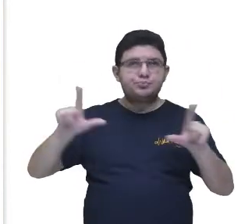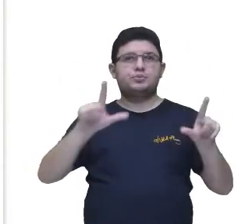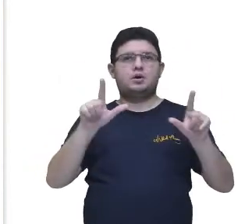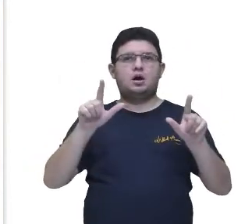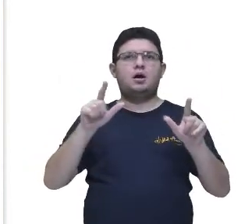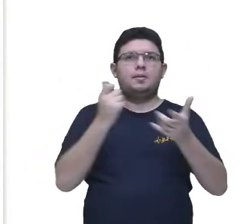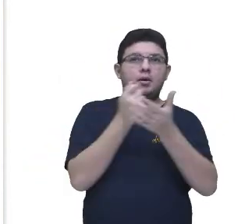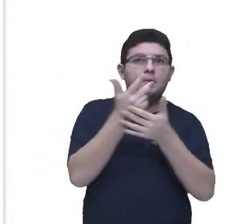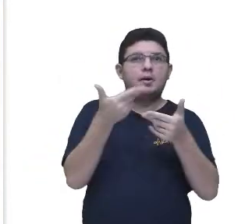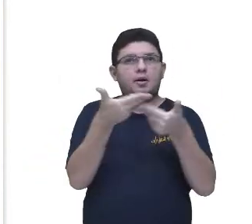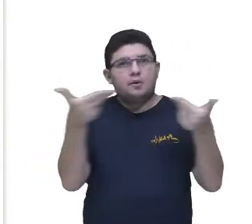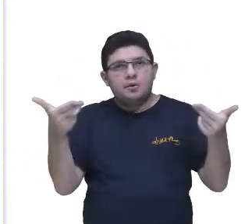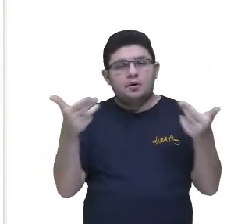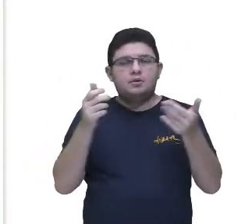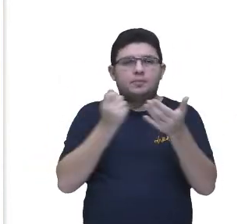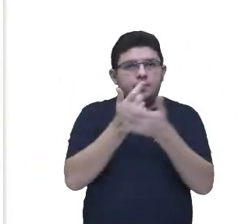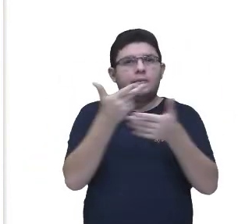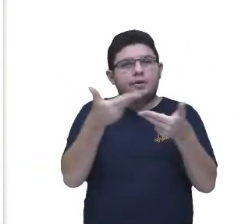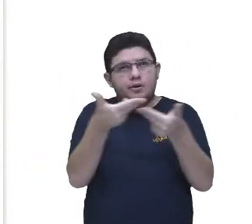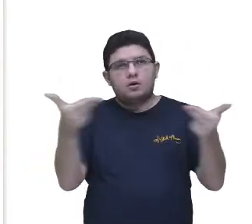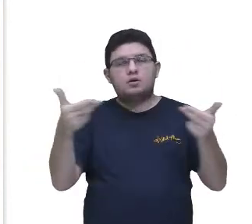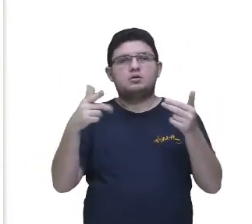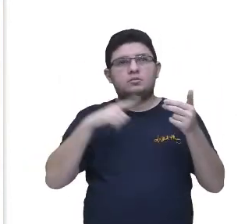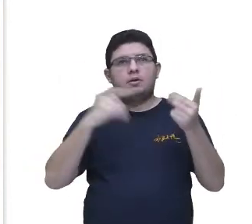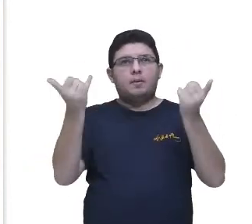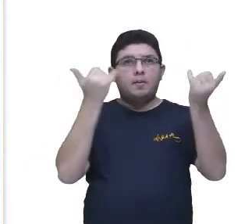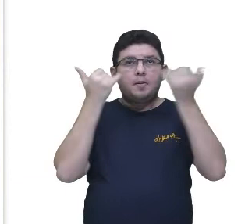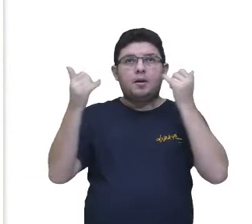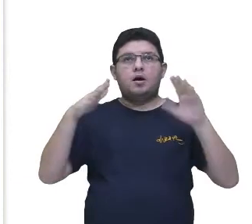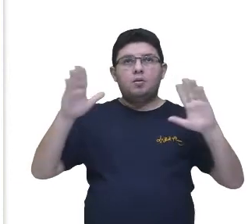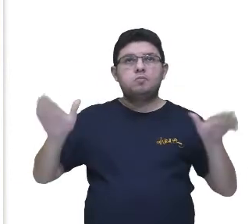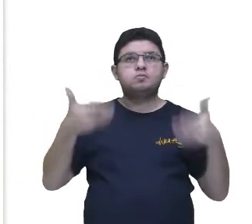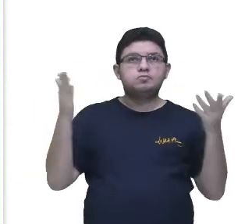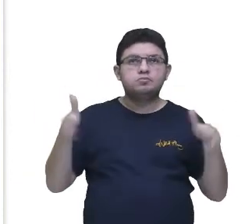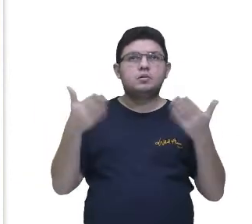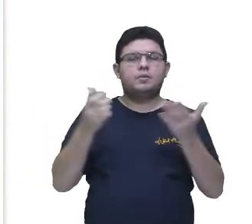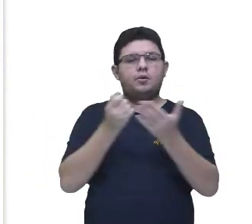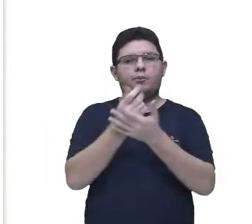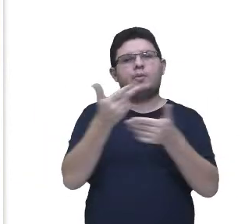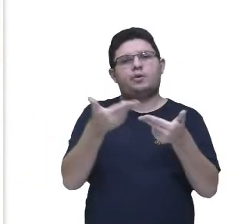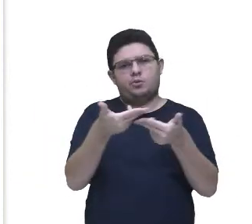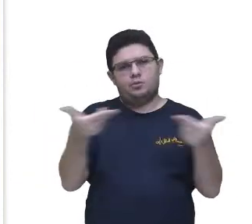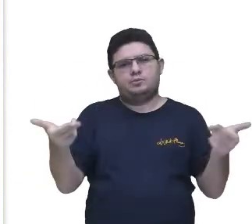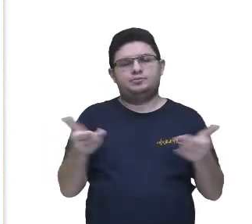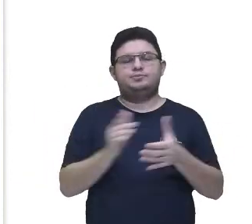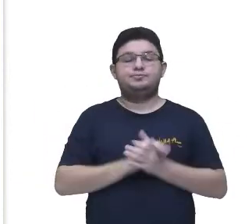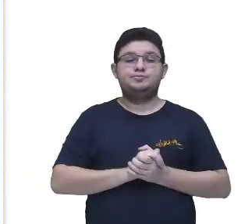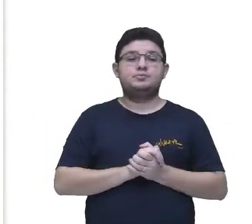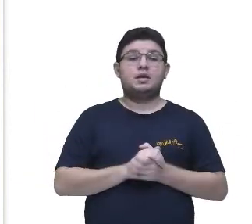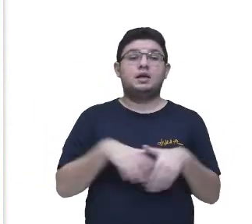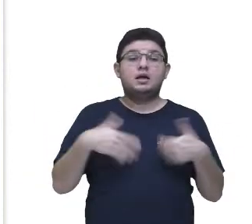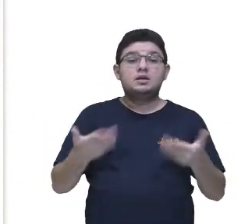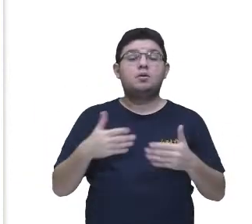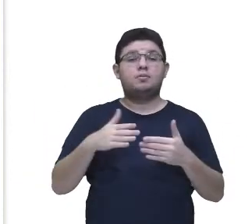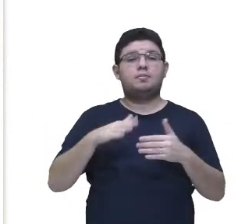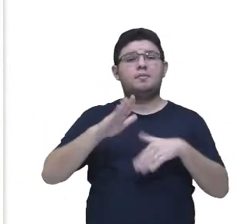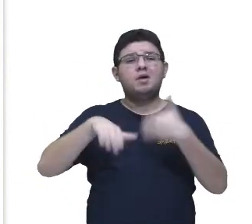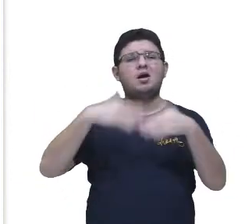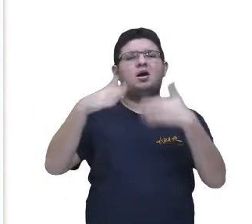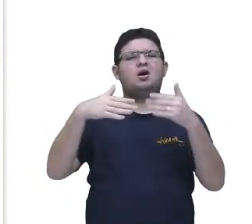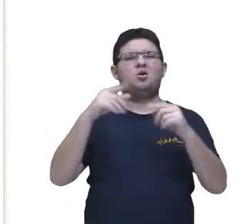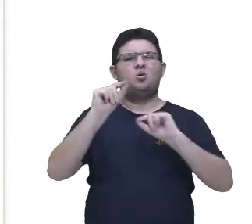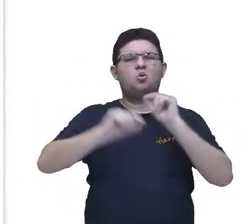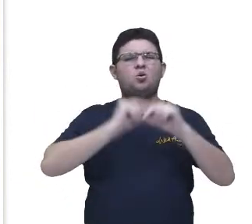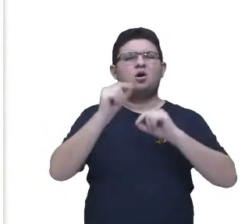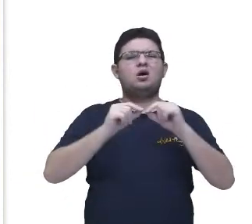onde inúmeras empresas fazem propaganda do seu produto, te estimulando a querer aquele produto. Então, quanto maior, quando há o